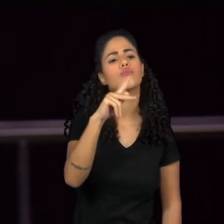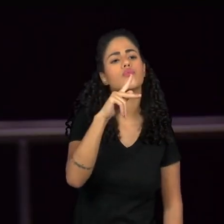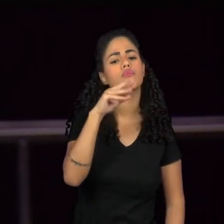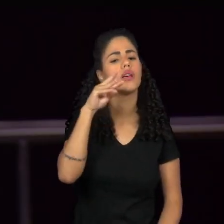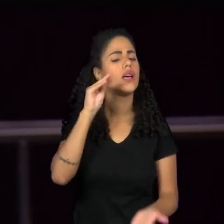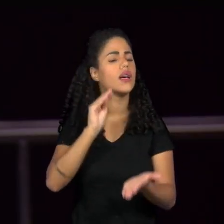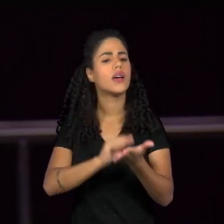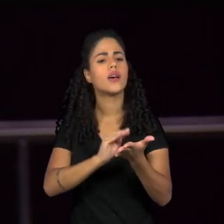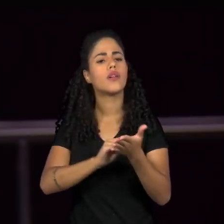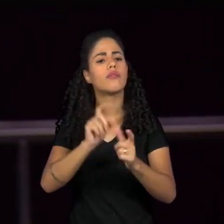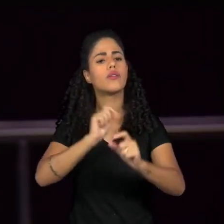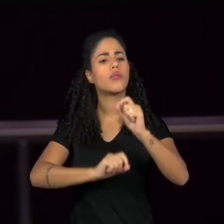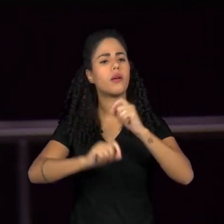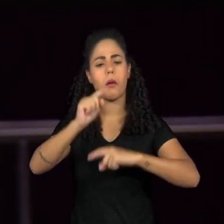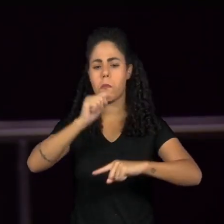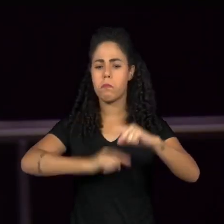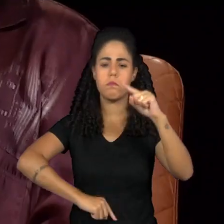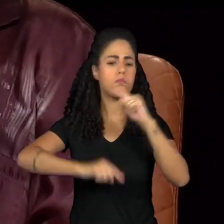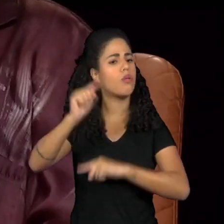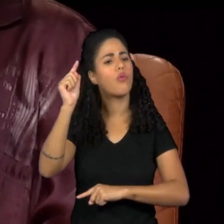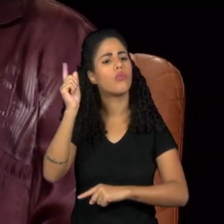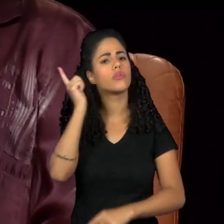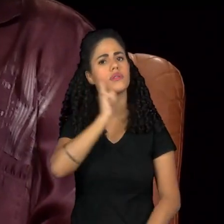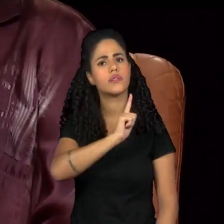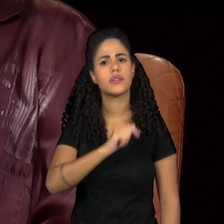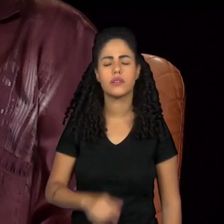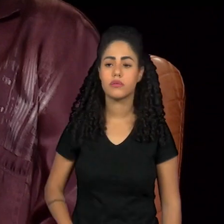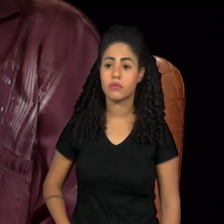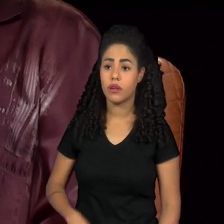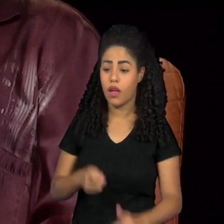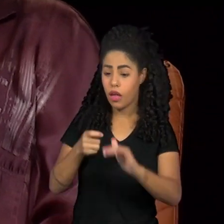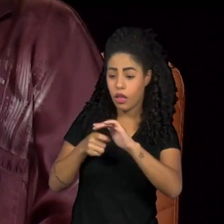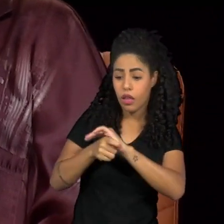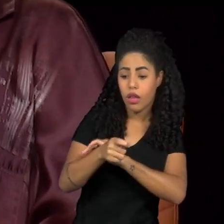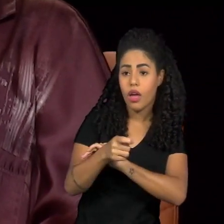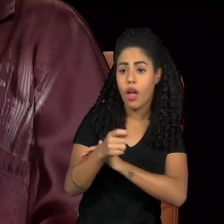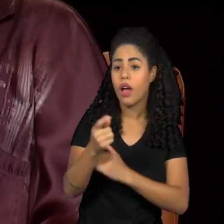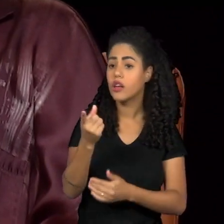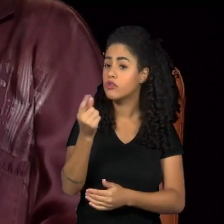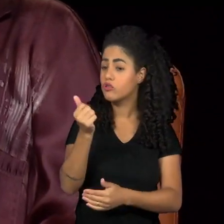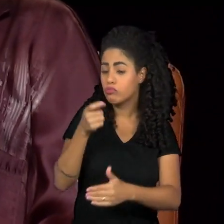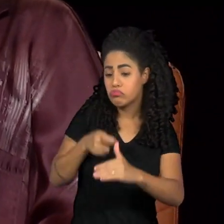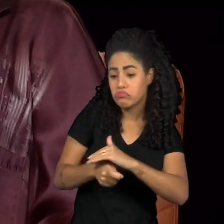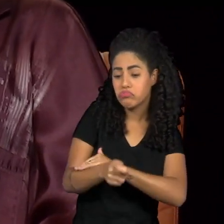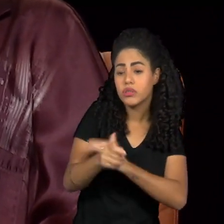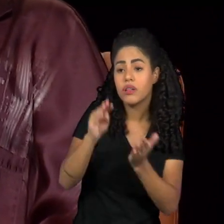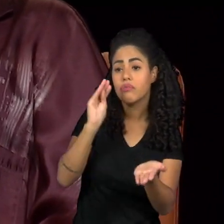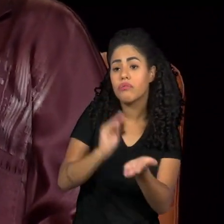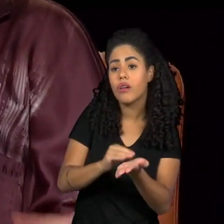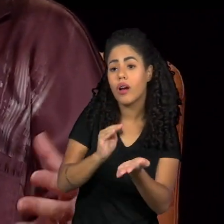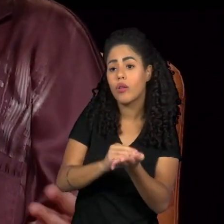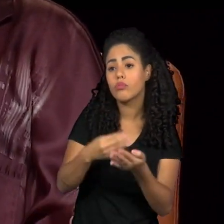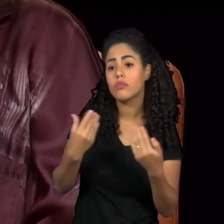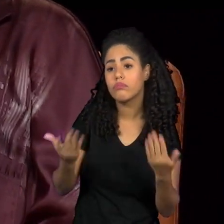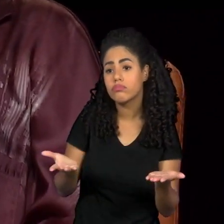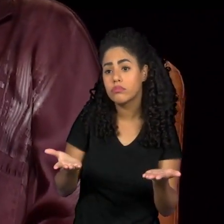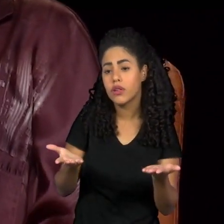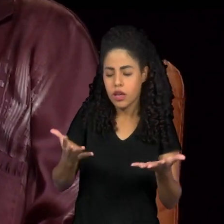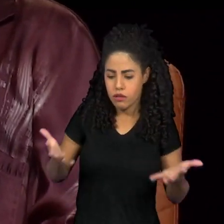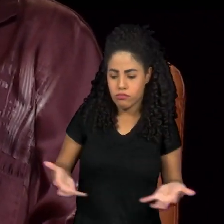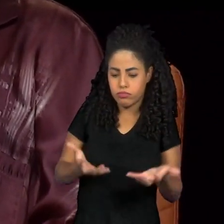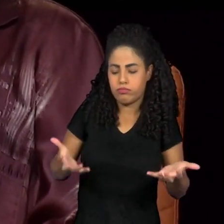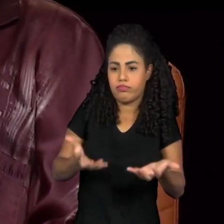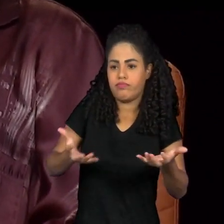falta para a gente dar um salto maior? Recurso. Basicamente, falta recurso, né? O potencial do